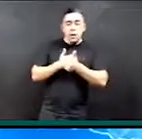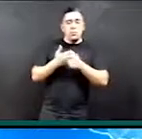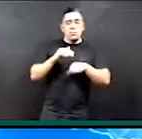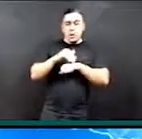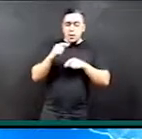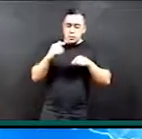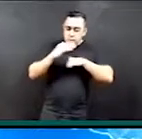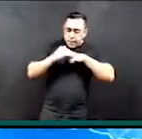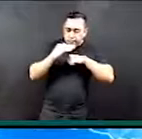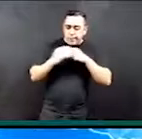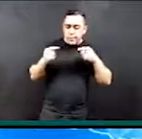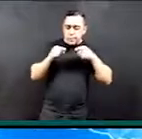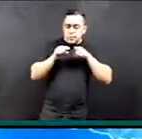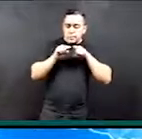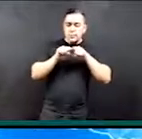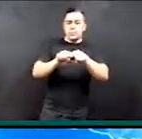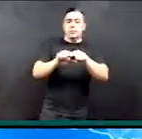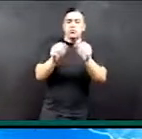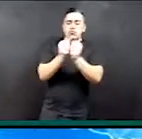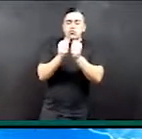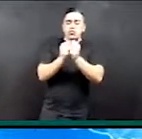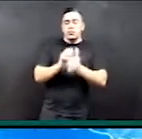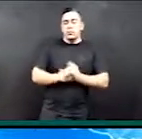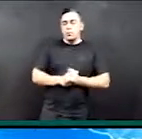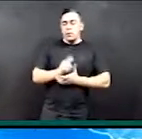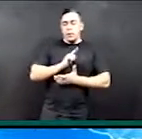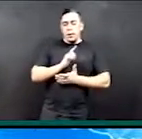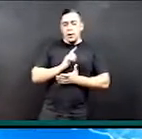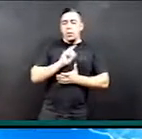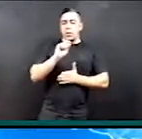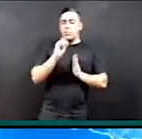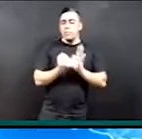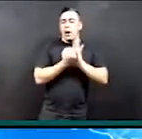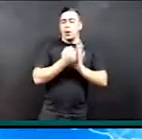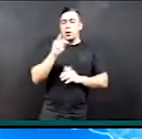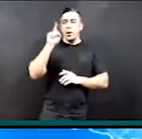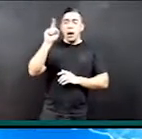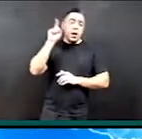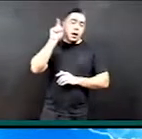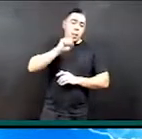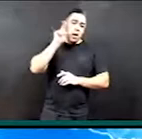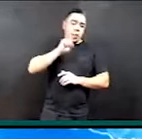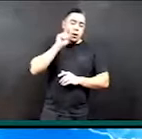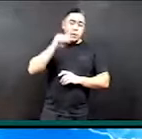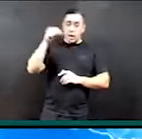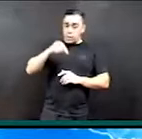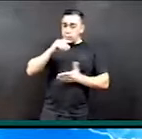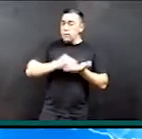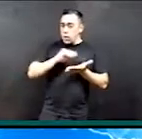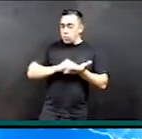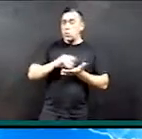carinho. Existe uma coisa muito marcante nos Estados Unidos que a gente não tem aqui, tem também no mundo